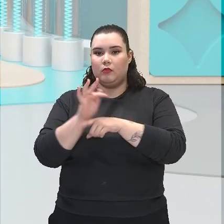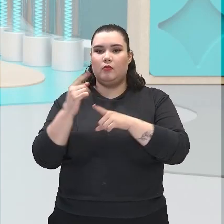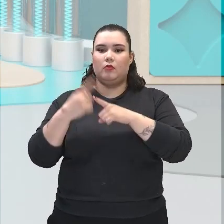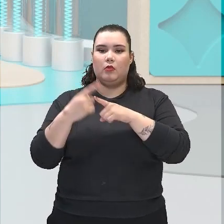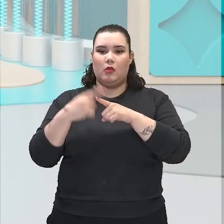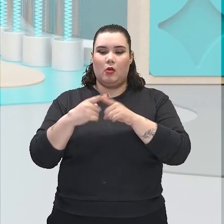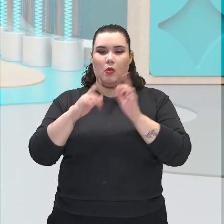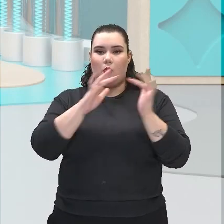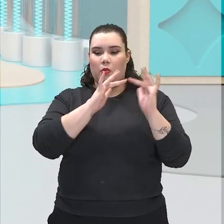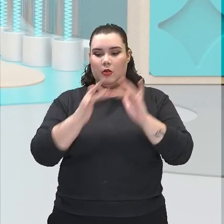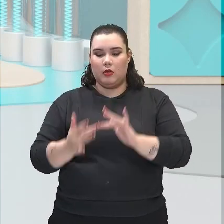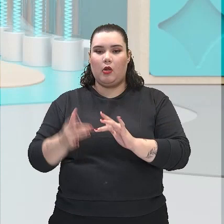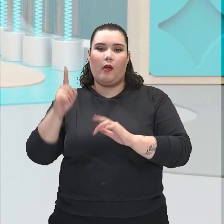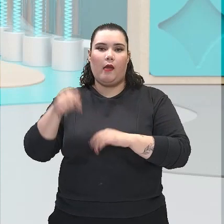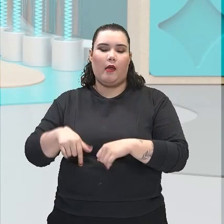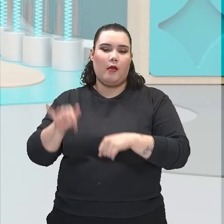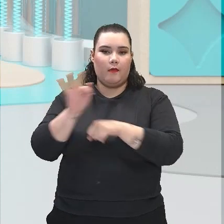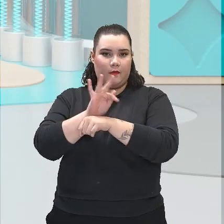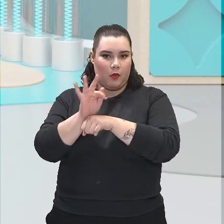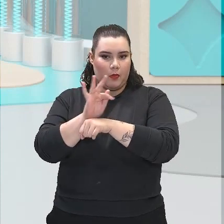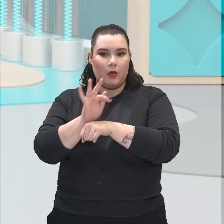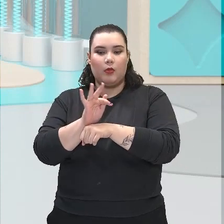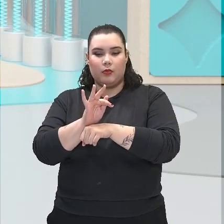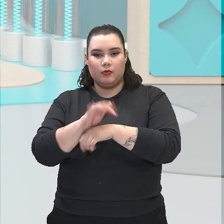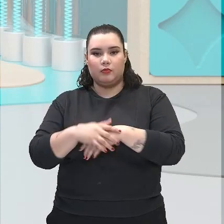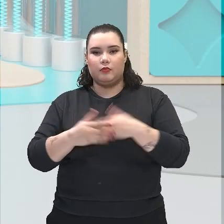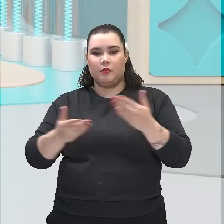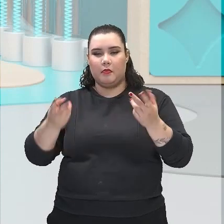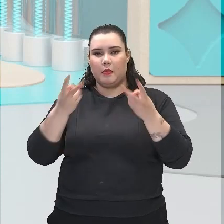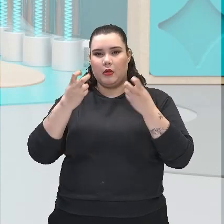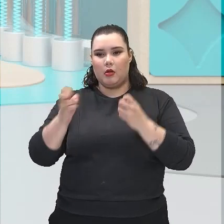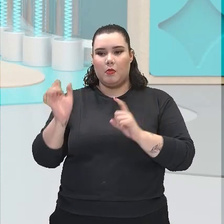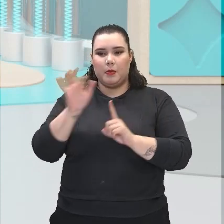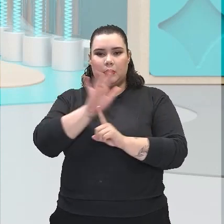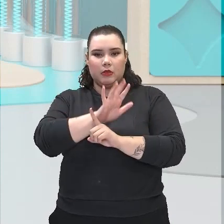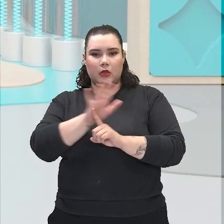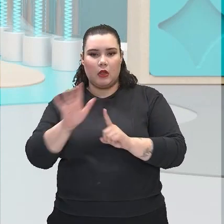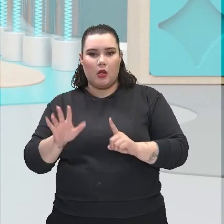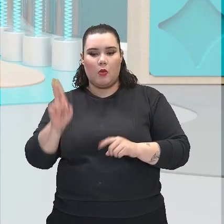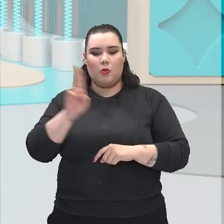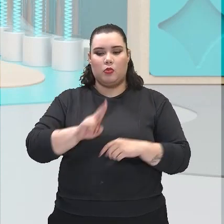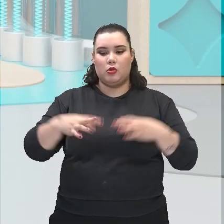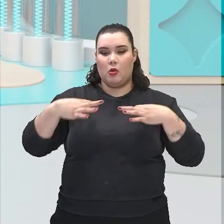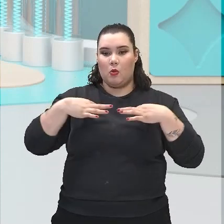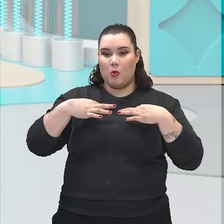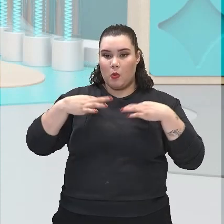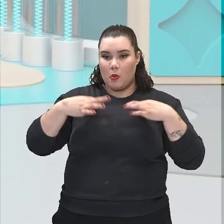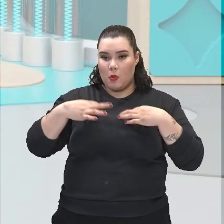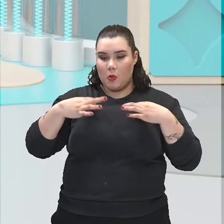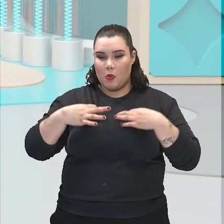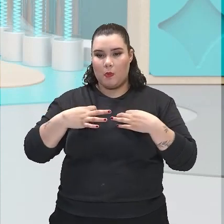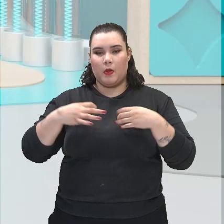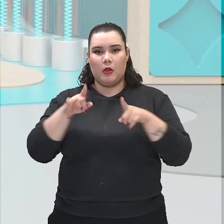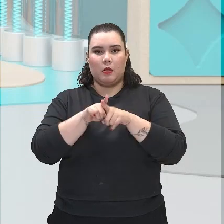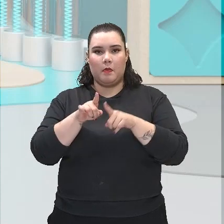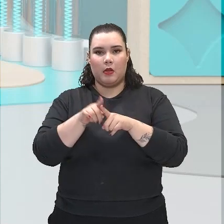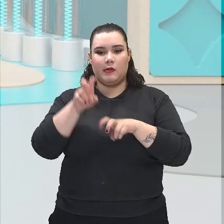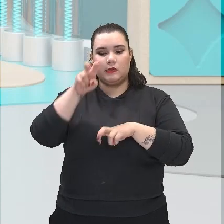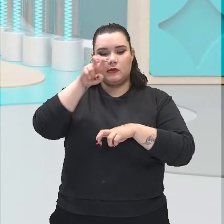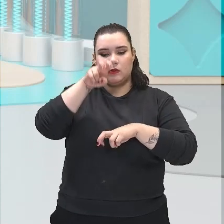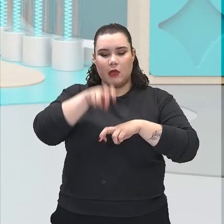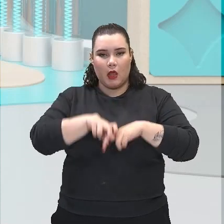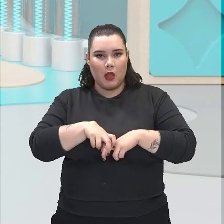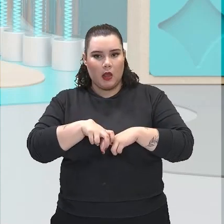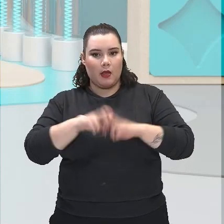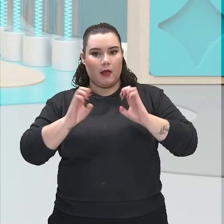o contexto é formal. A gente observa pelo cenário, observa pelas roupas dos participantes, pelo modo como eles se comportaram. Então, tudo